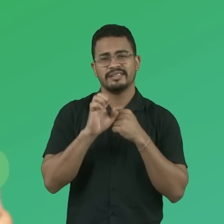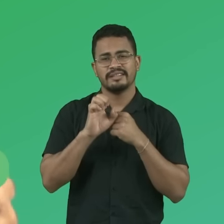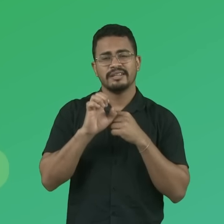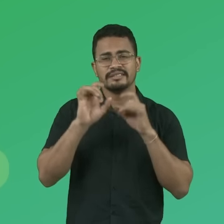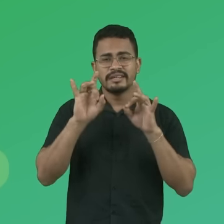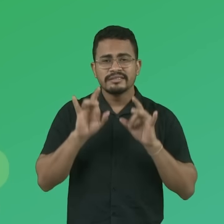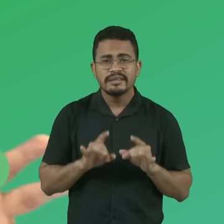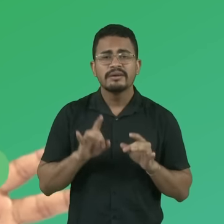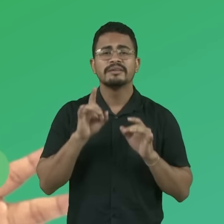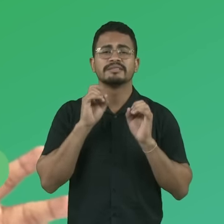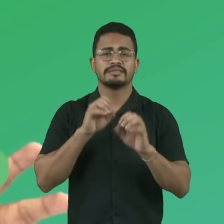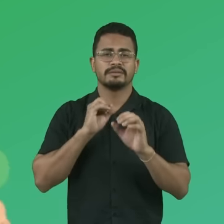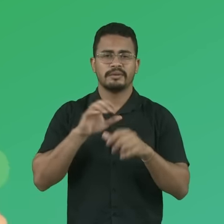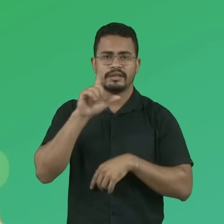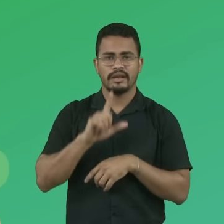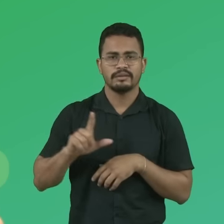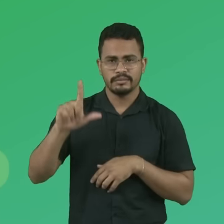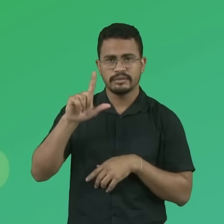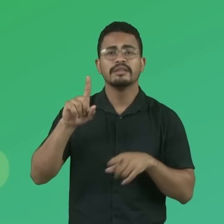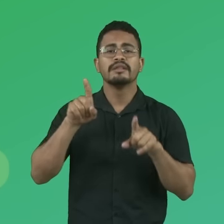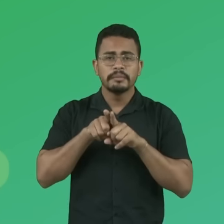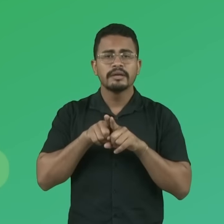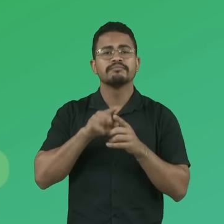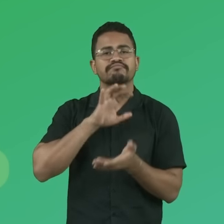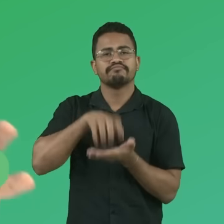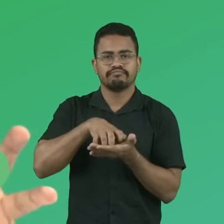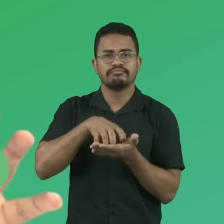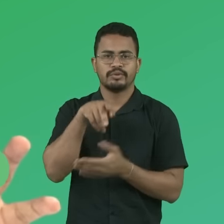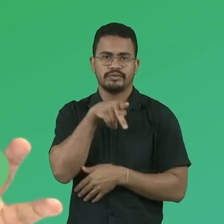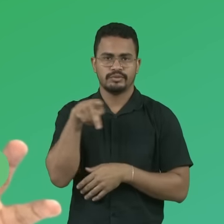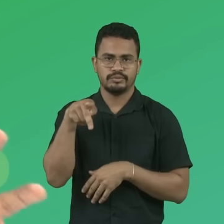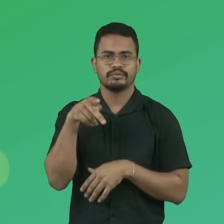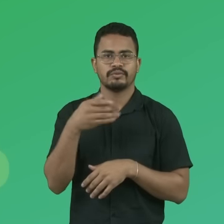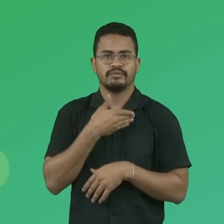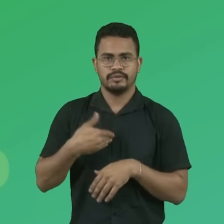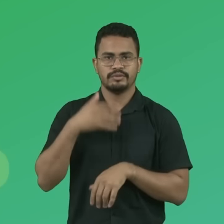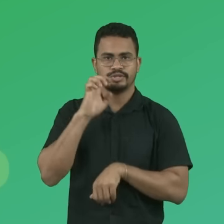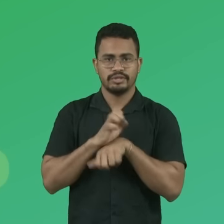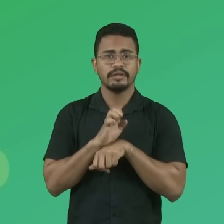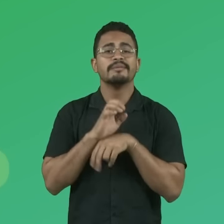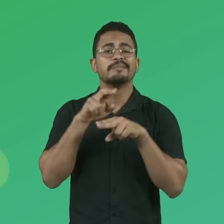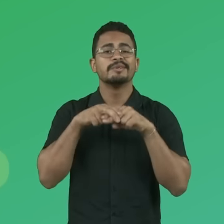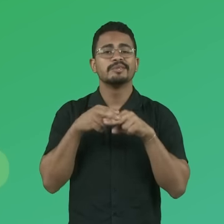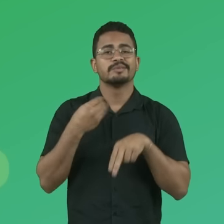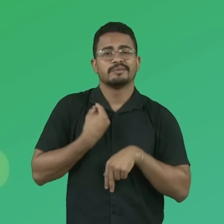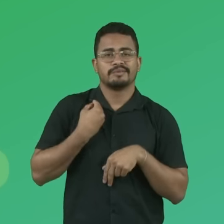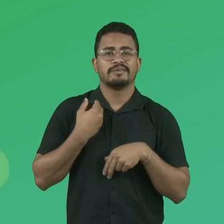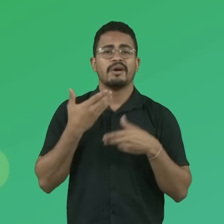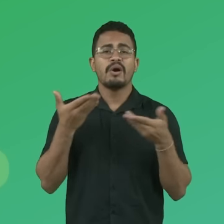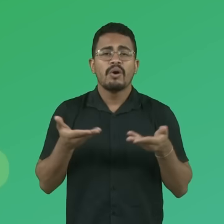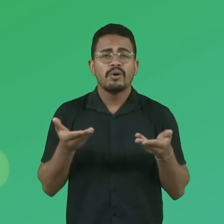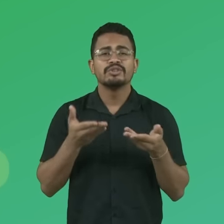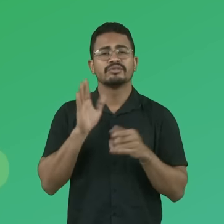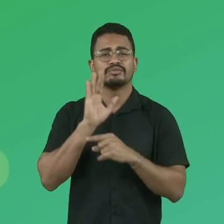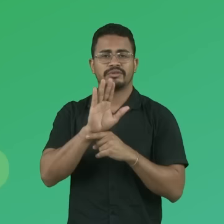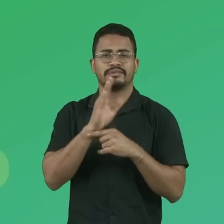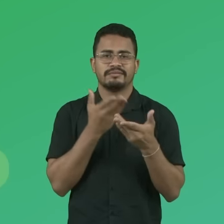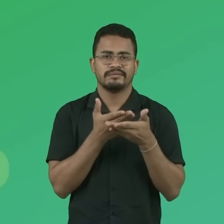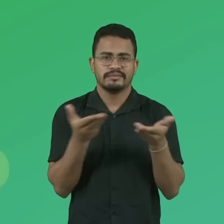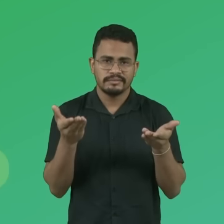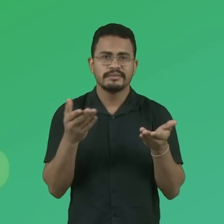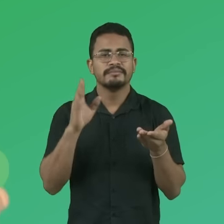literatura, também sou professor efetivo do estado e estou aqui hoje aqui para auxiliar vocês, principalmente com a